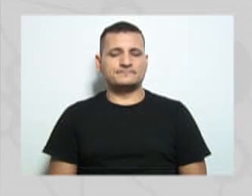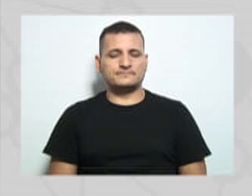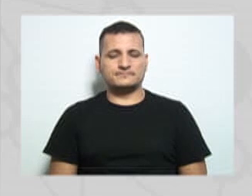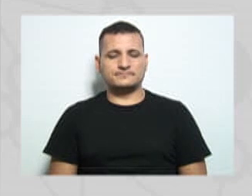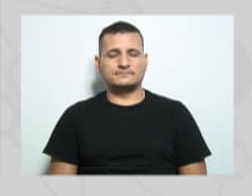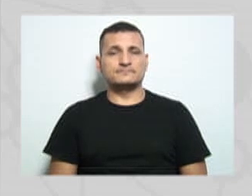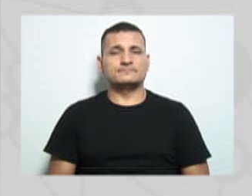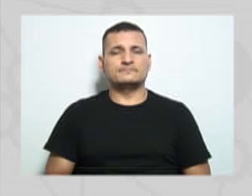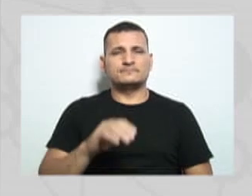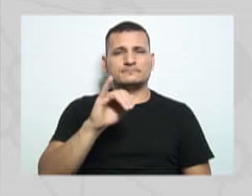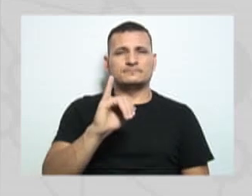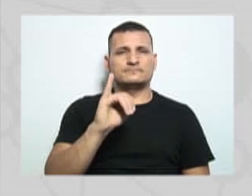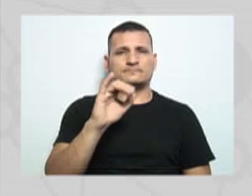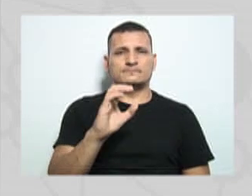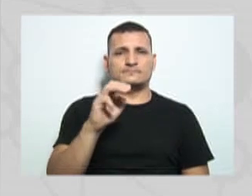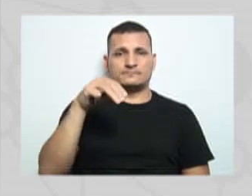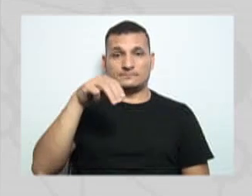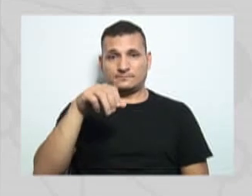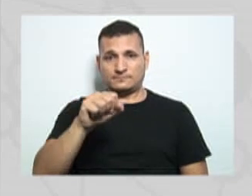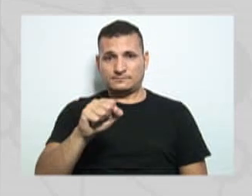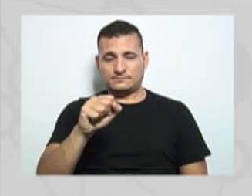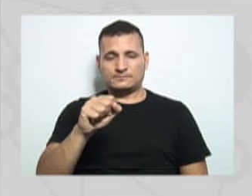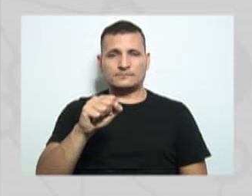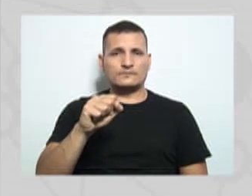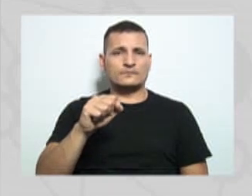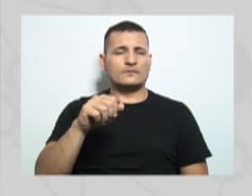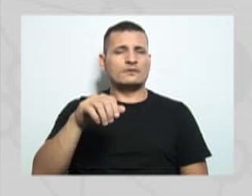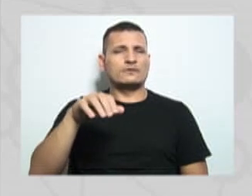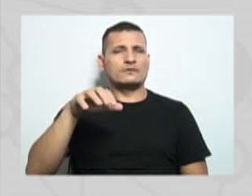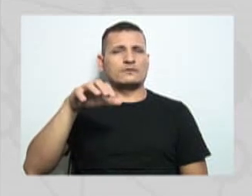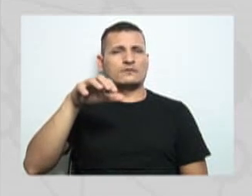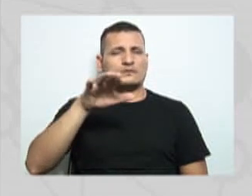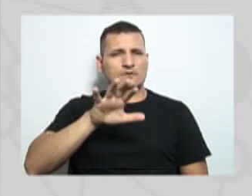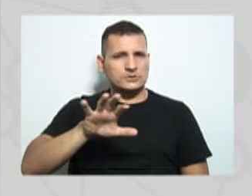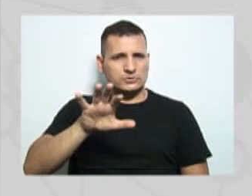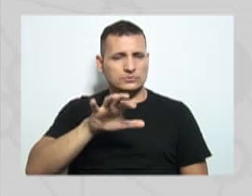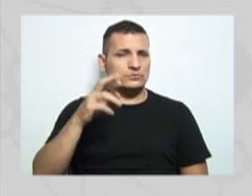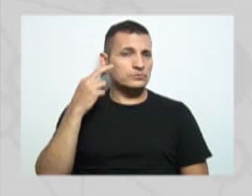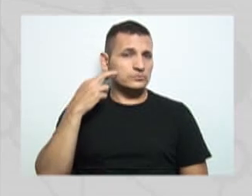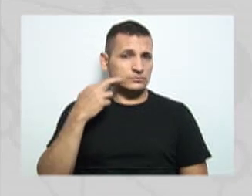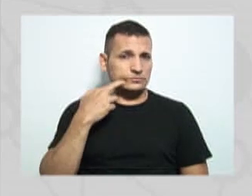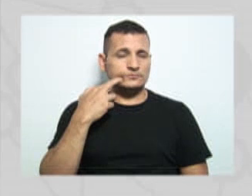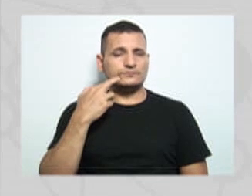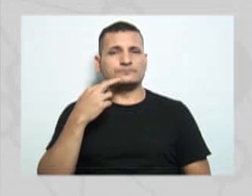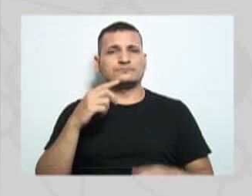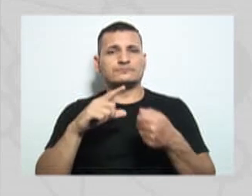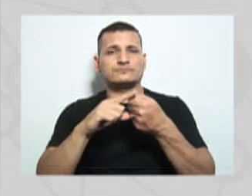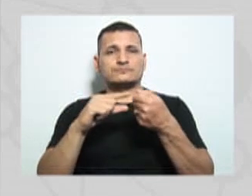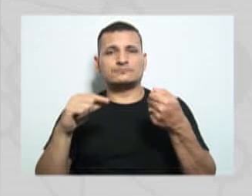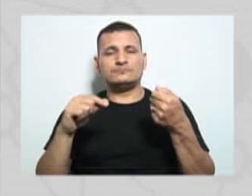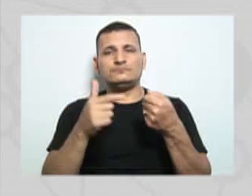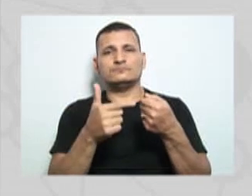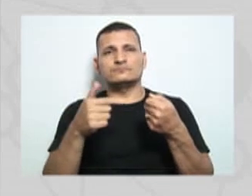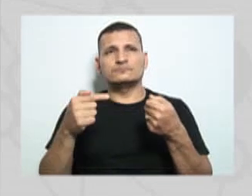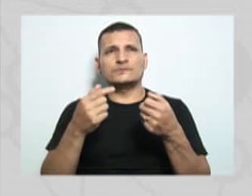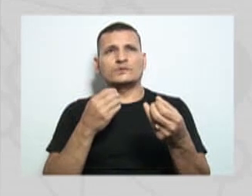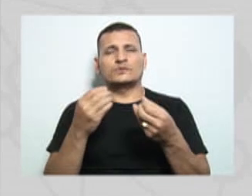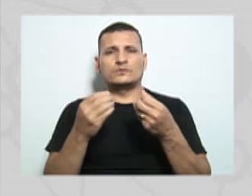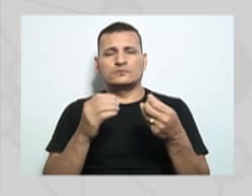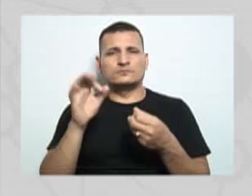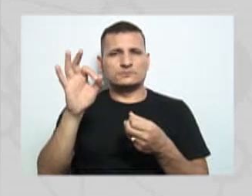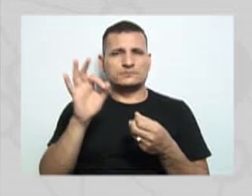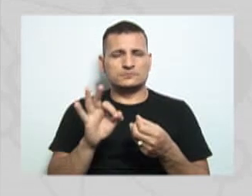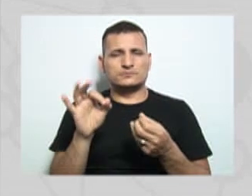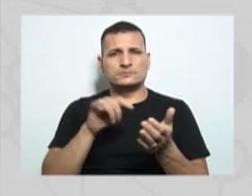ao ICMS dentro do estado de Rondônia, ou seja, no artigo 27, as alíquotas do imposto são nas operações ou